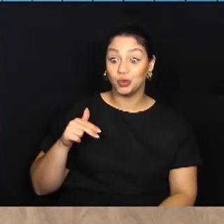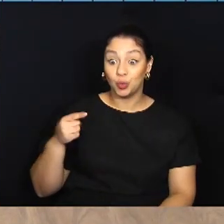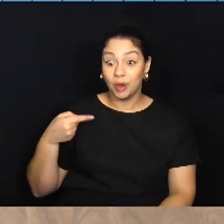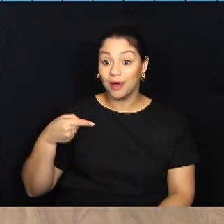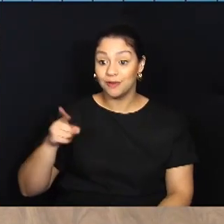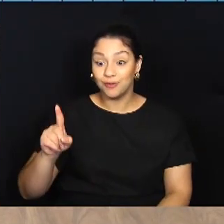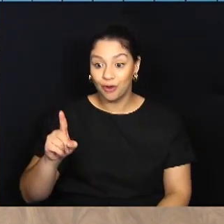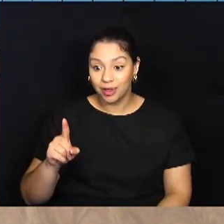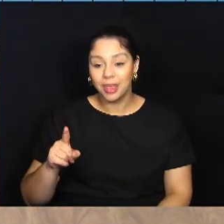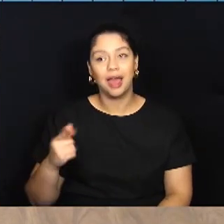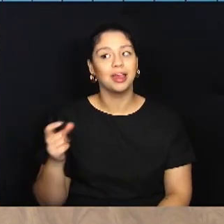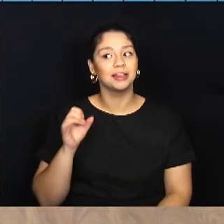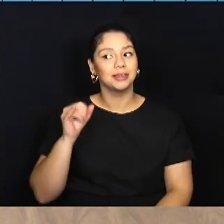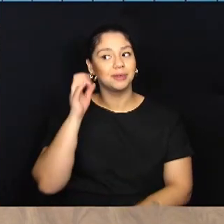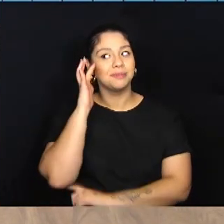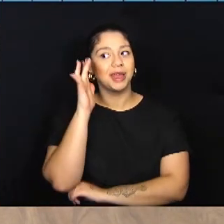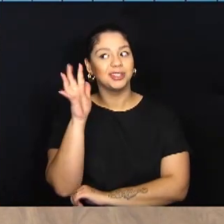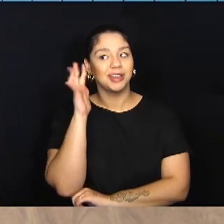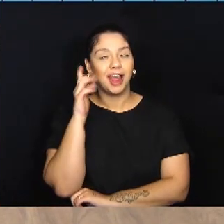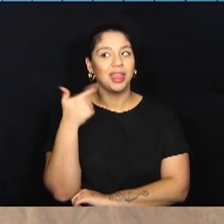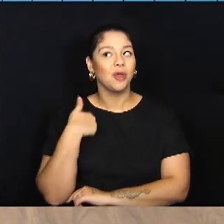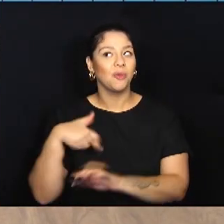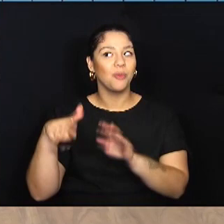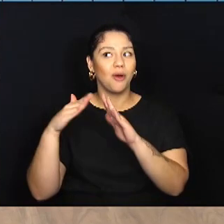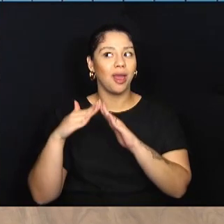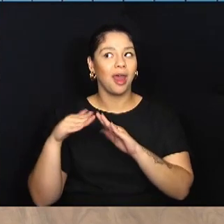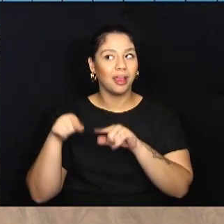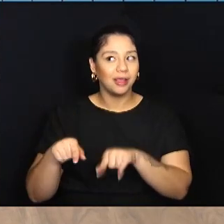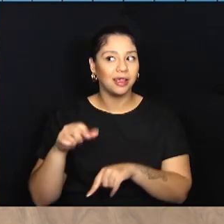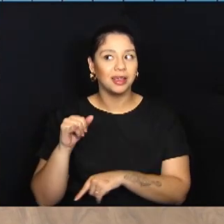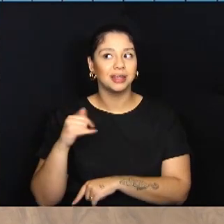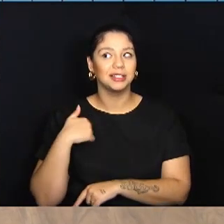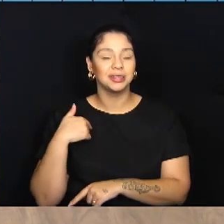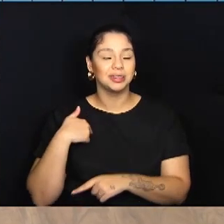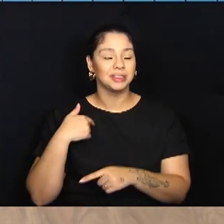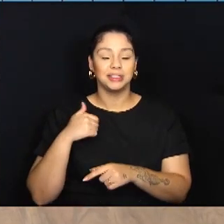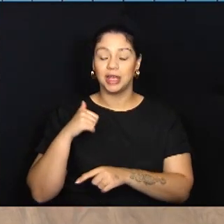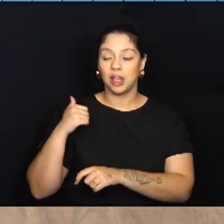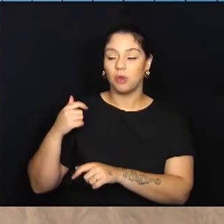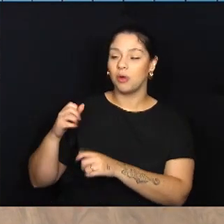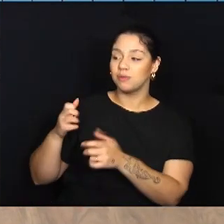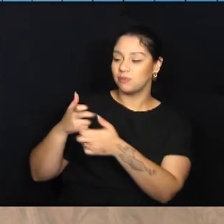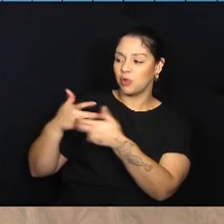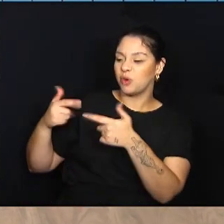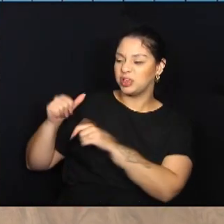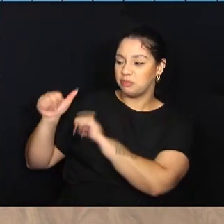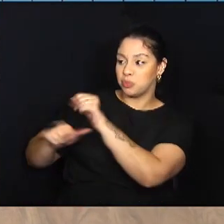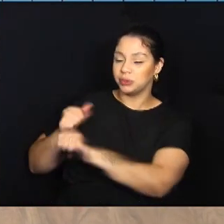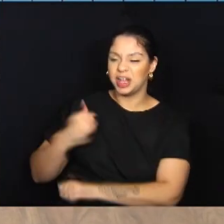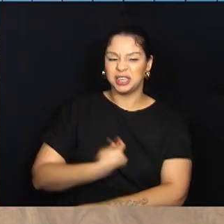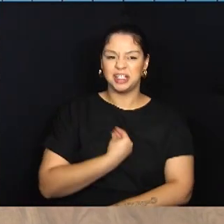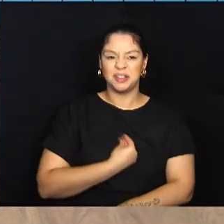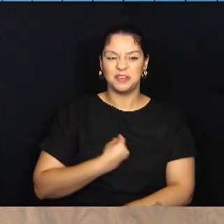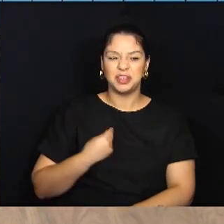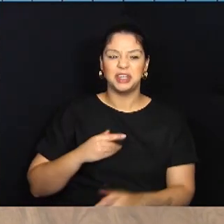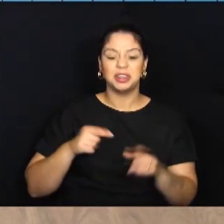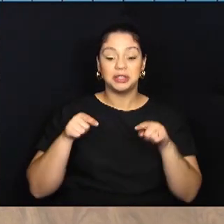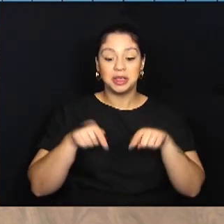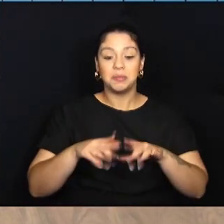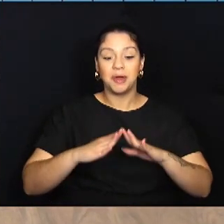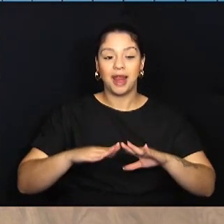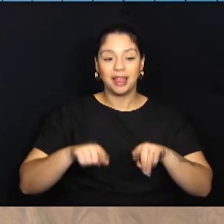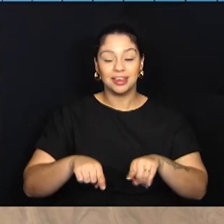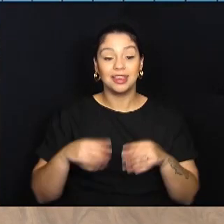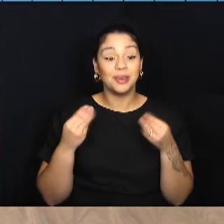fica imaginando, e se eu morasse aqui, e se eu desse uma volta na minha vida e não voltasse para minha casa? Como é que foi? Você estava viajando e teve